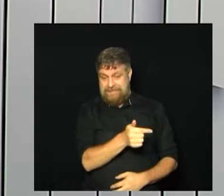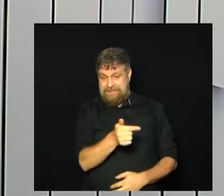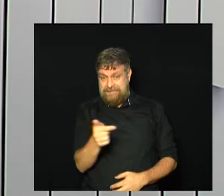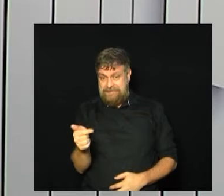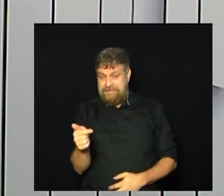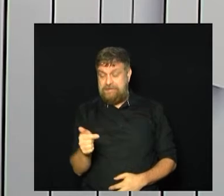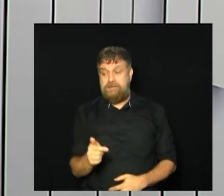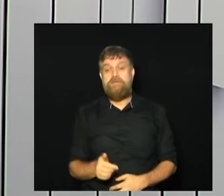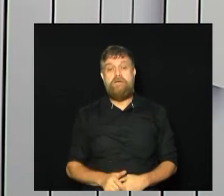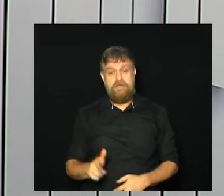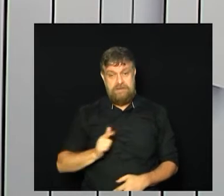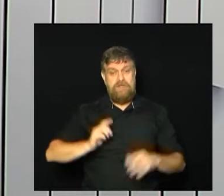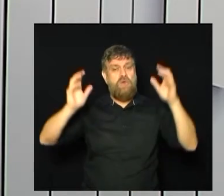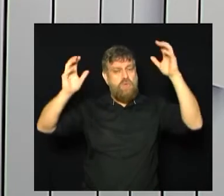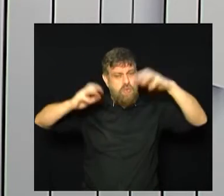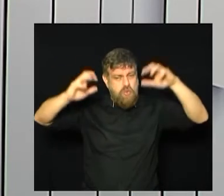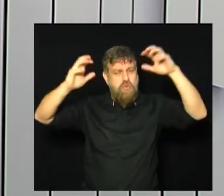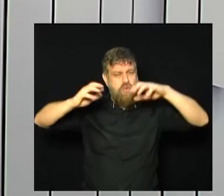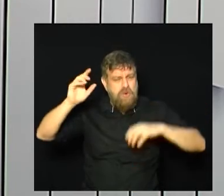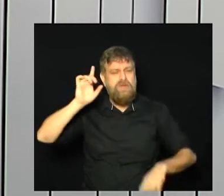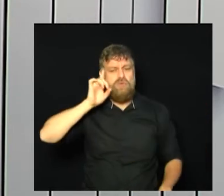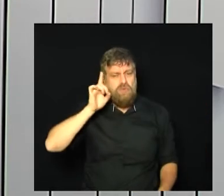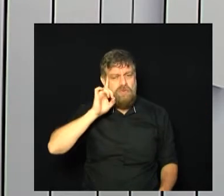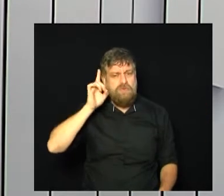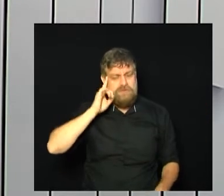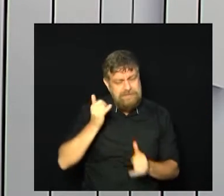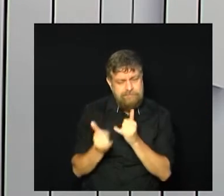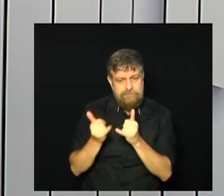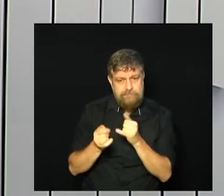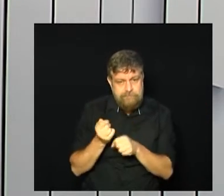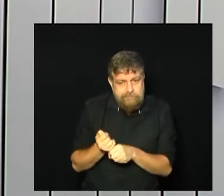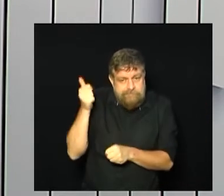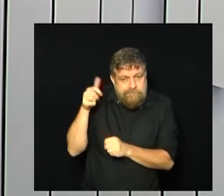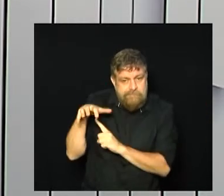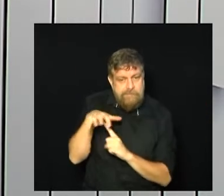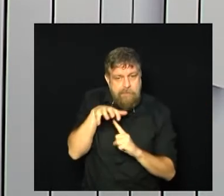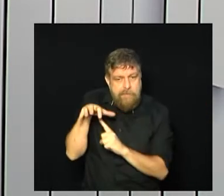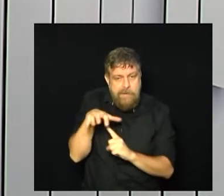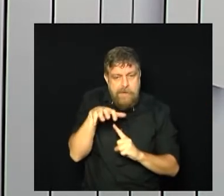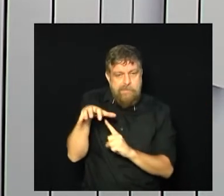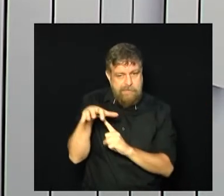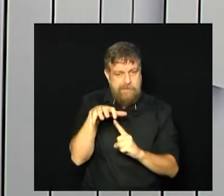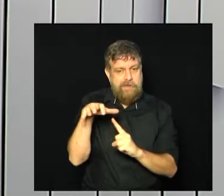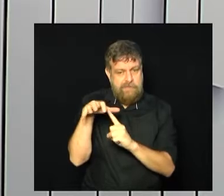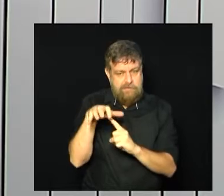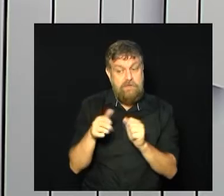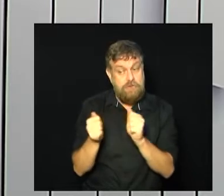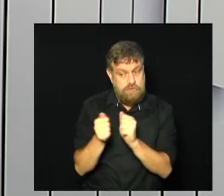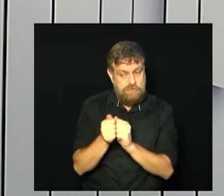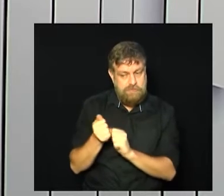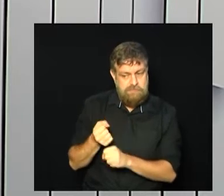ó, deve chover quase todos os dias, viu? Então já procure o seu guarda-chuva aí, porque ele vai andar ao seu